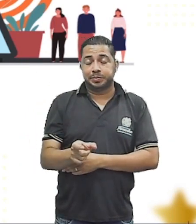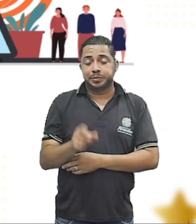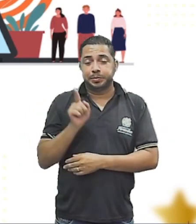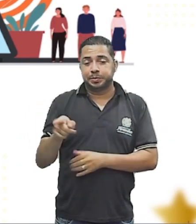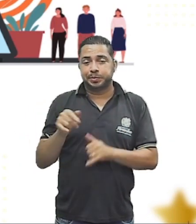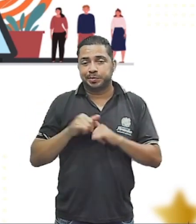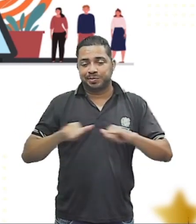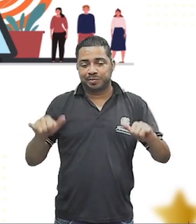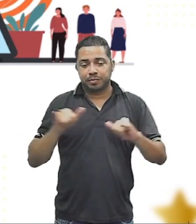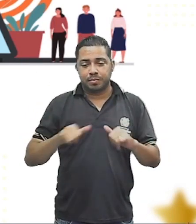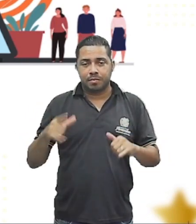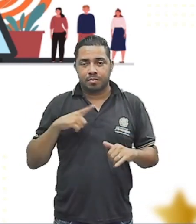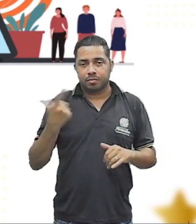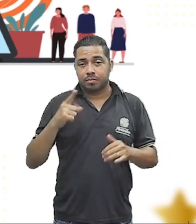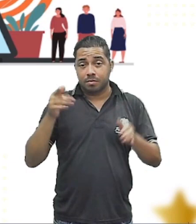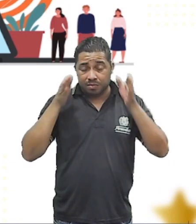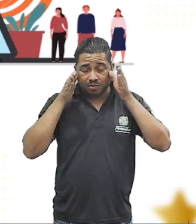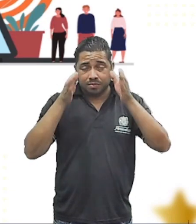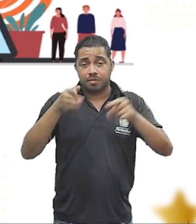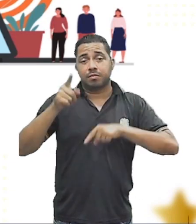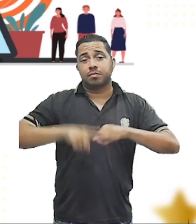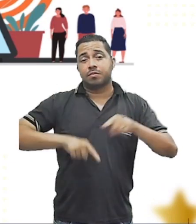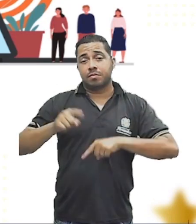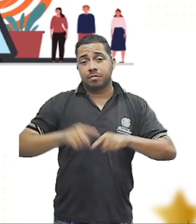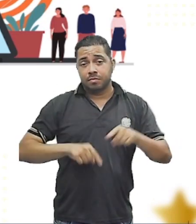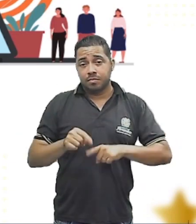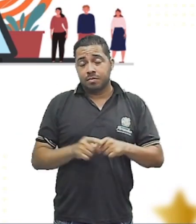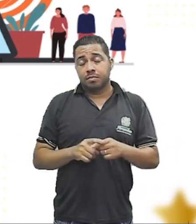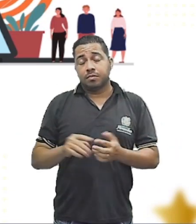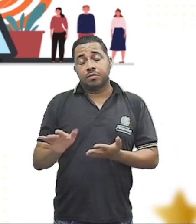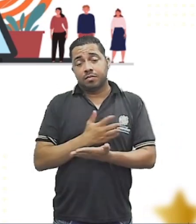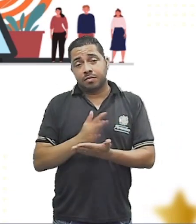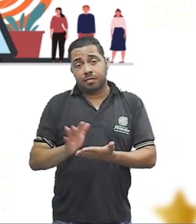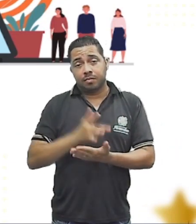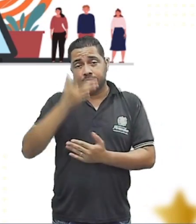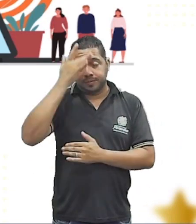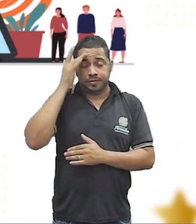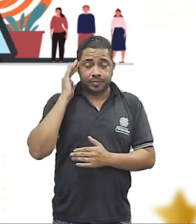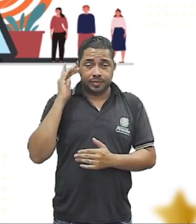marketing, ele não tem o foco no produto. Muitas vezes as pessoas